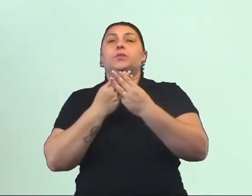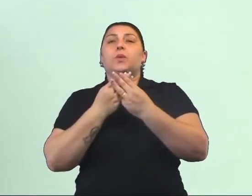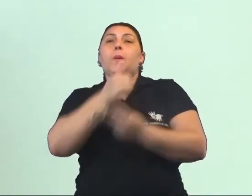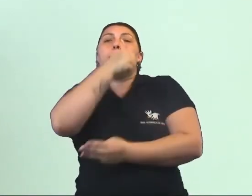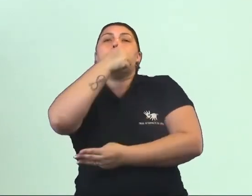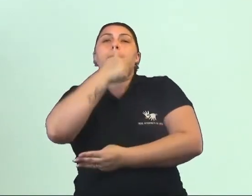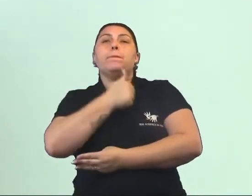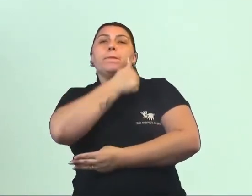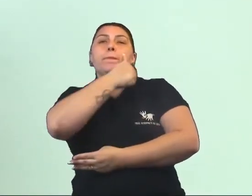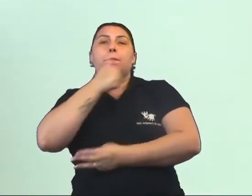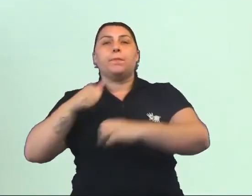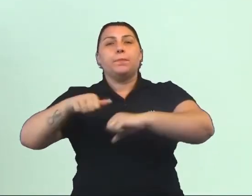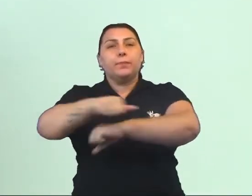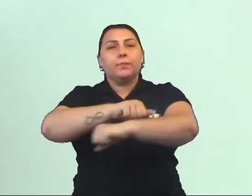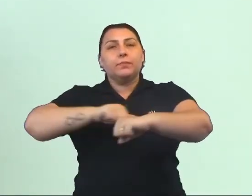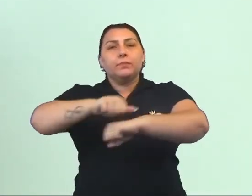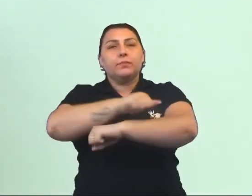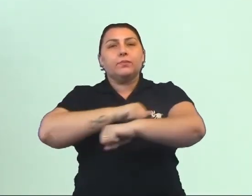Abraão. Abraão